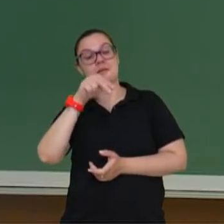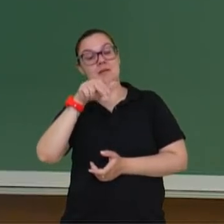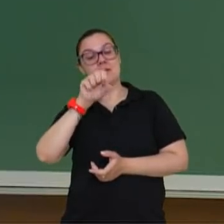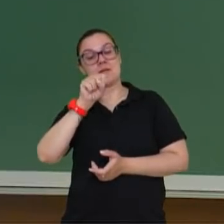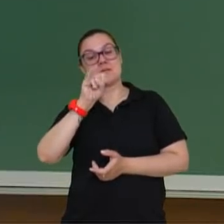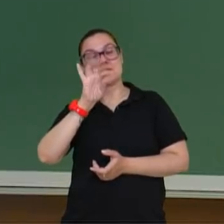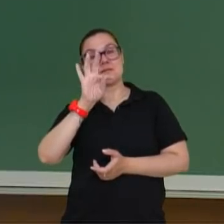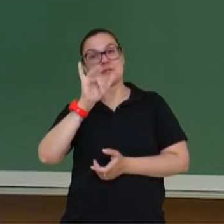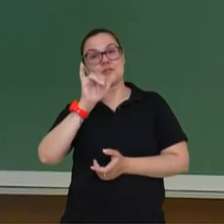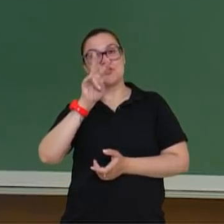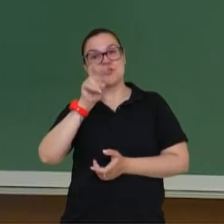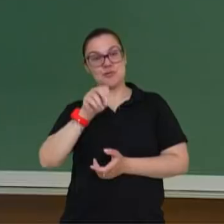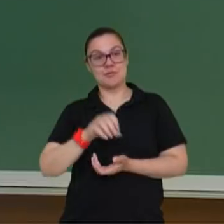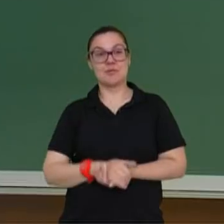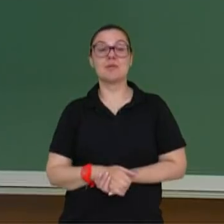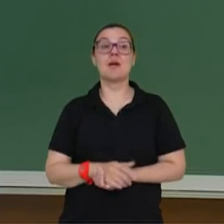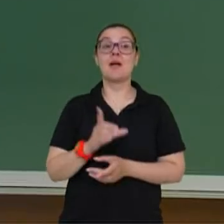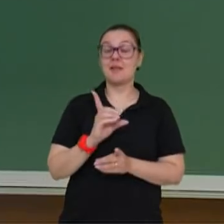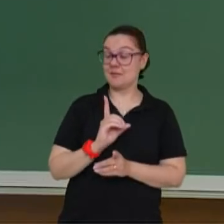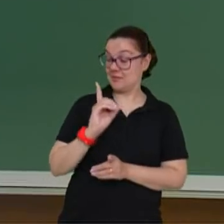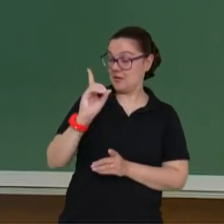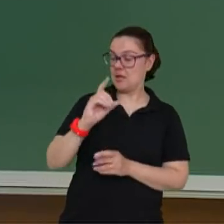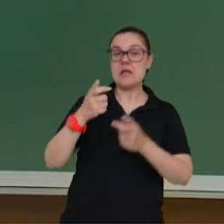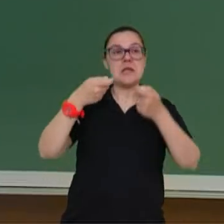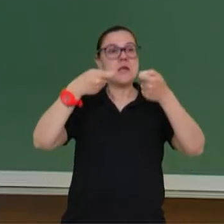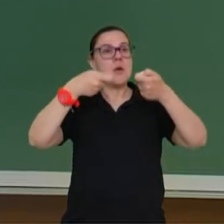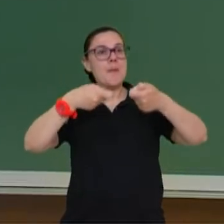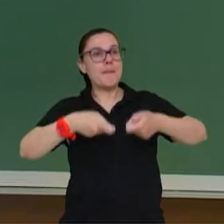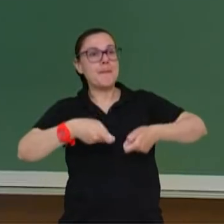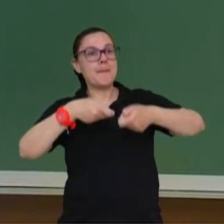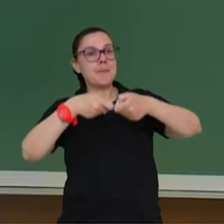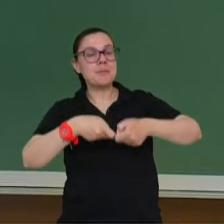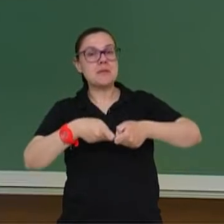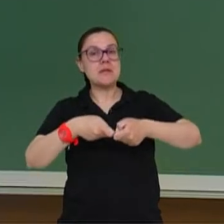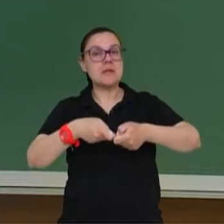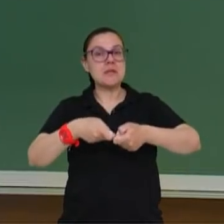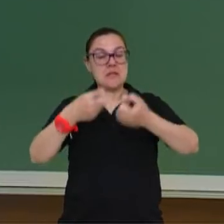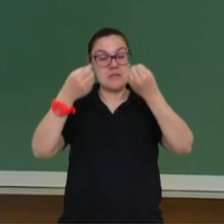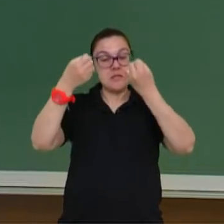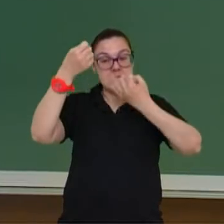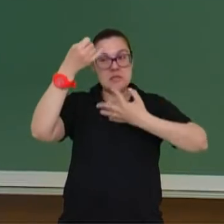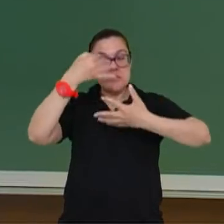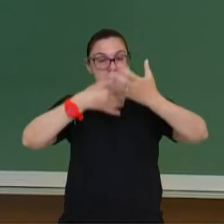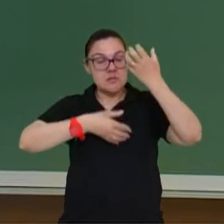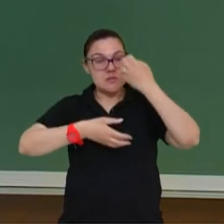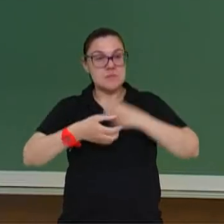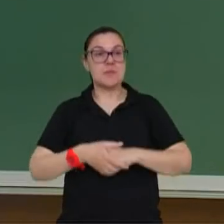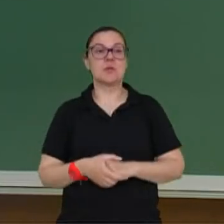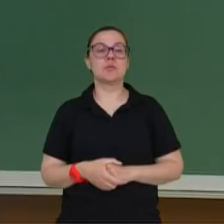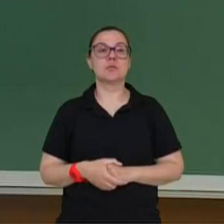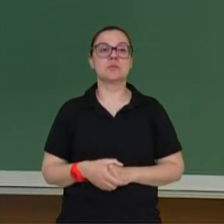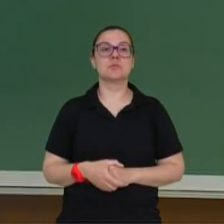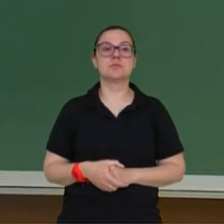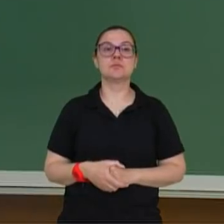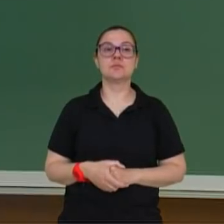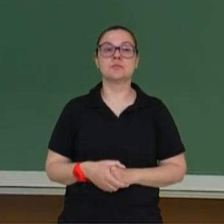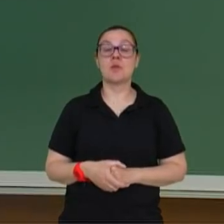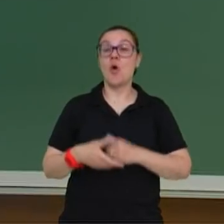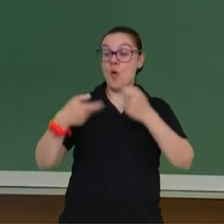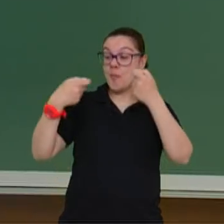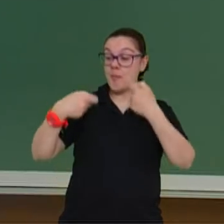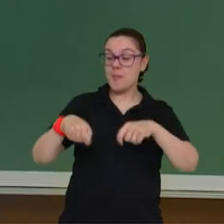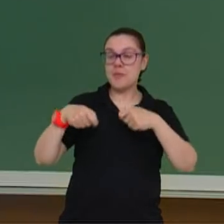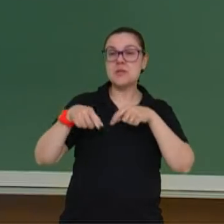bitransitivo. Letra D, necessito de instruções. Necessito